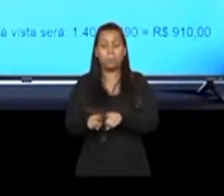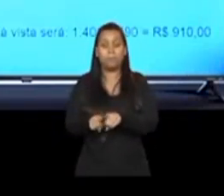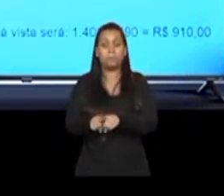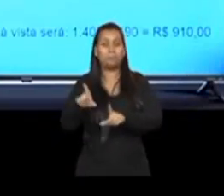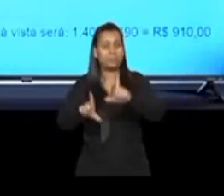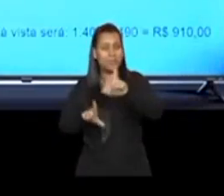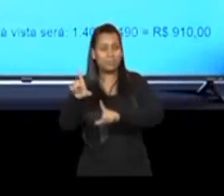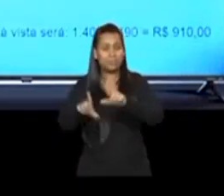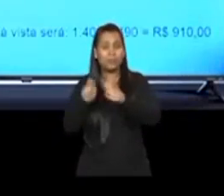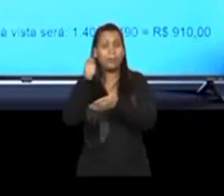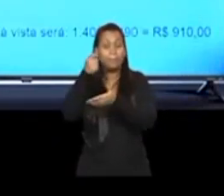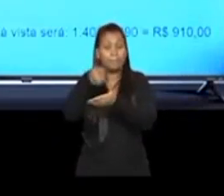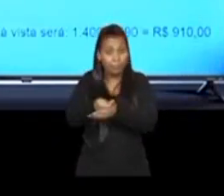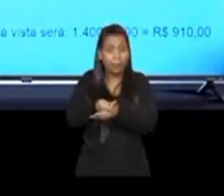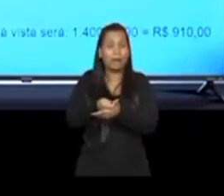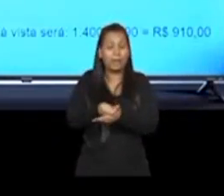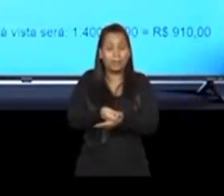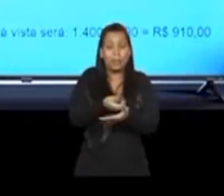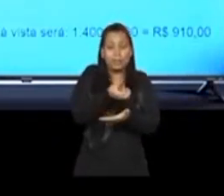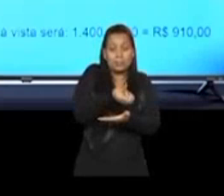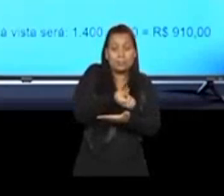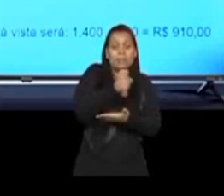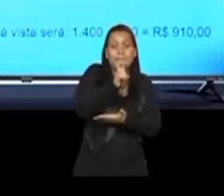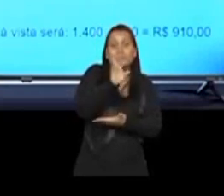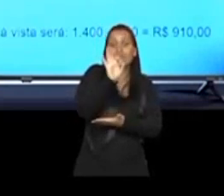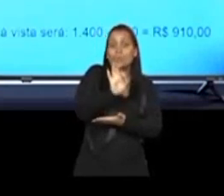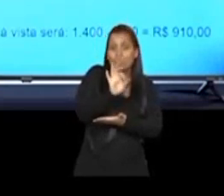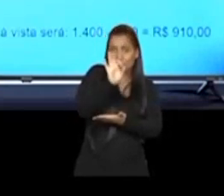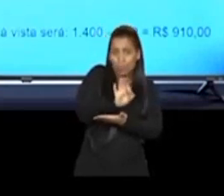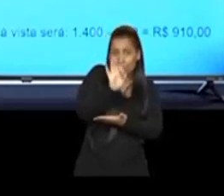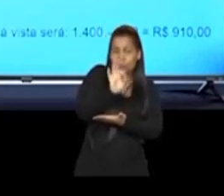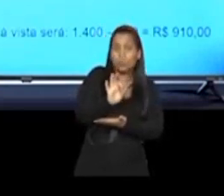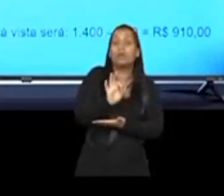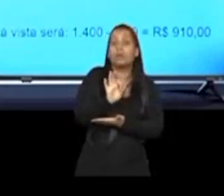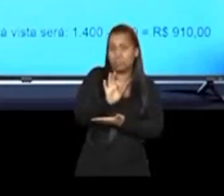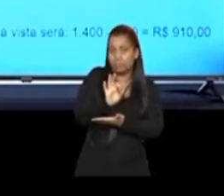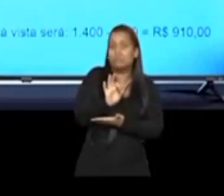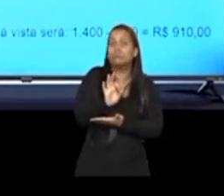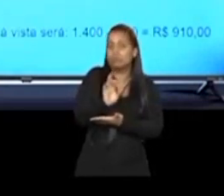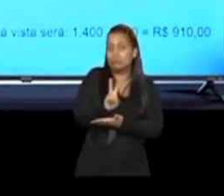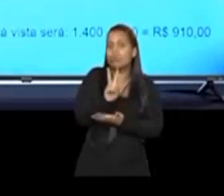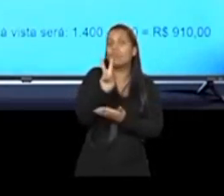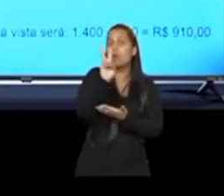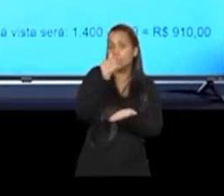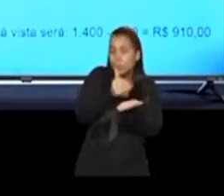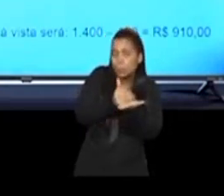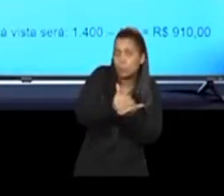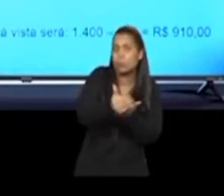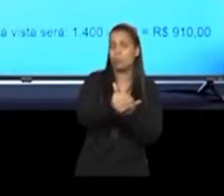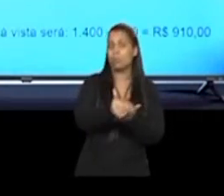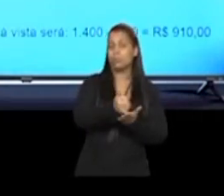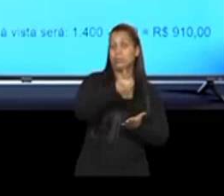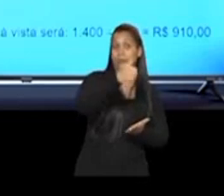à vista equivale a 65% do valor original, pois 100% menos o desconto